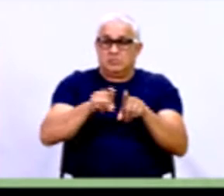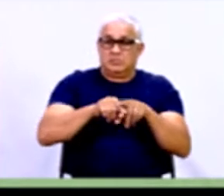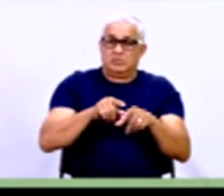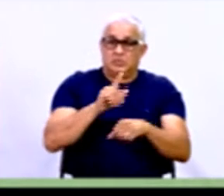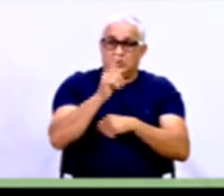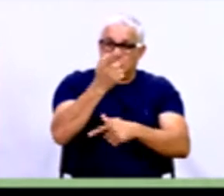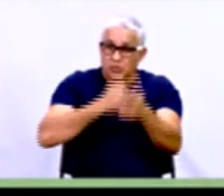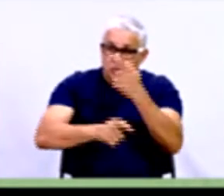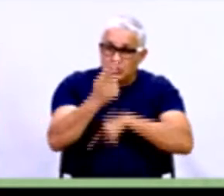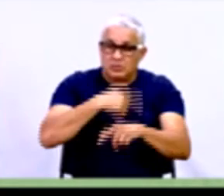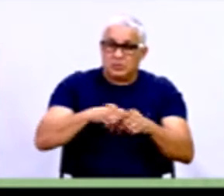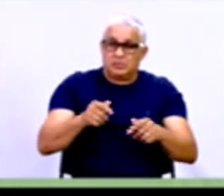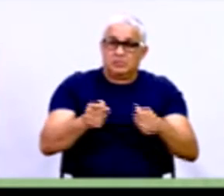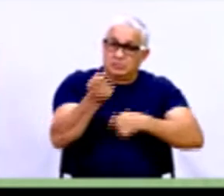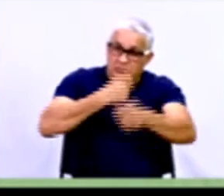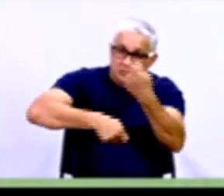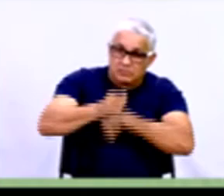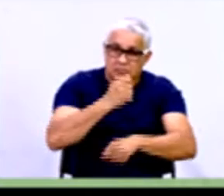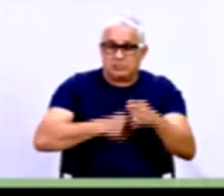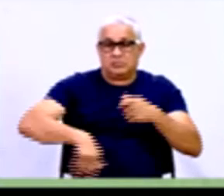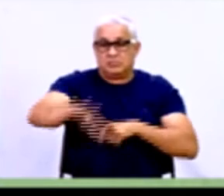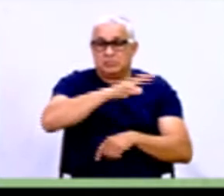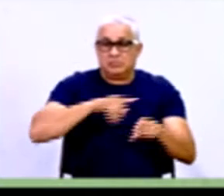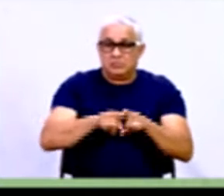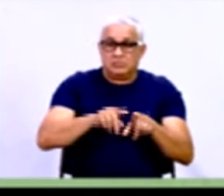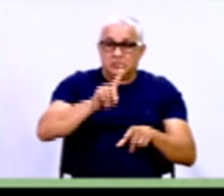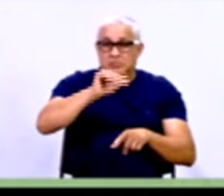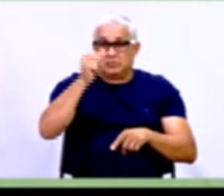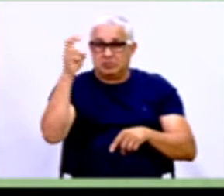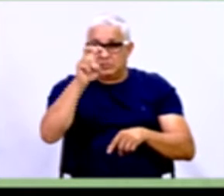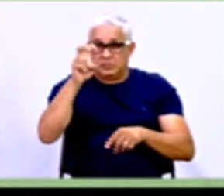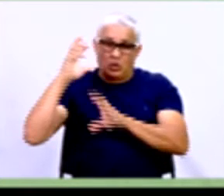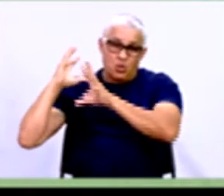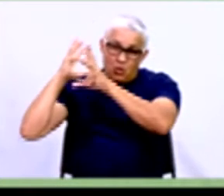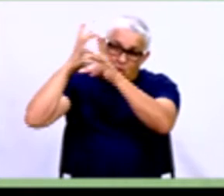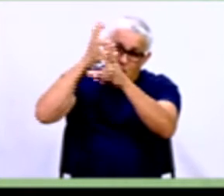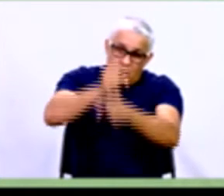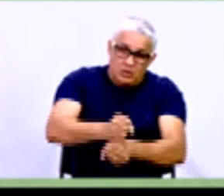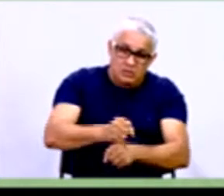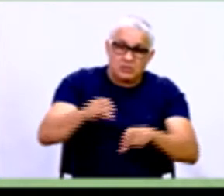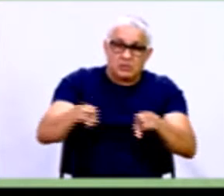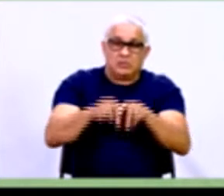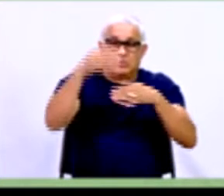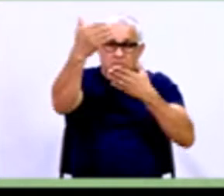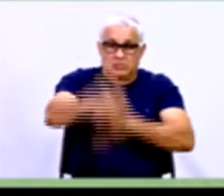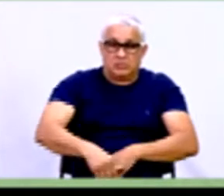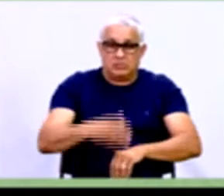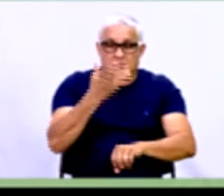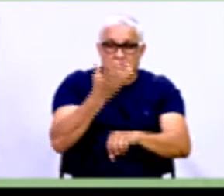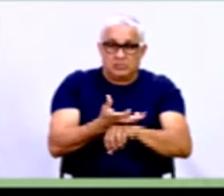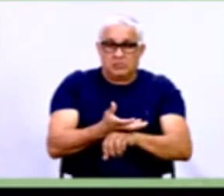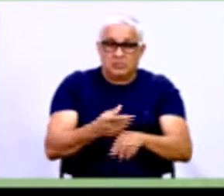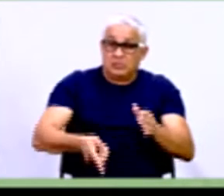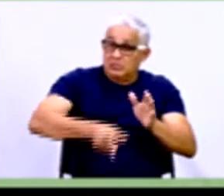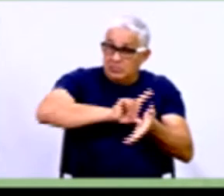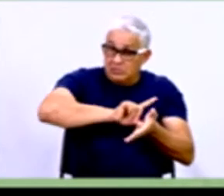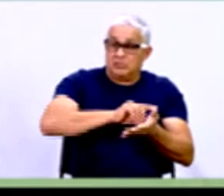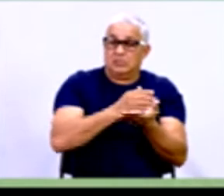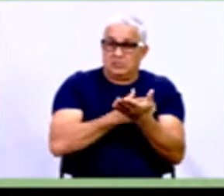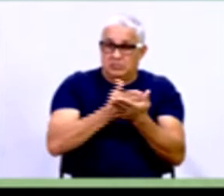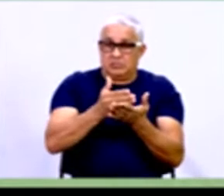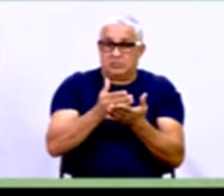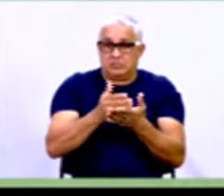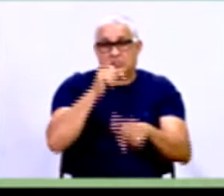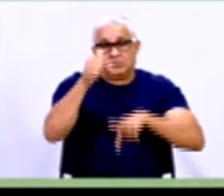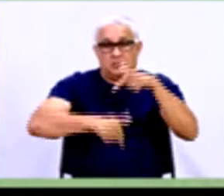no dia 5, haverá uma revisão e avaliação dessa disciplina, certo? Bem, antes de nós iniciarmos,